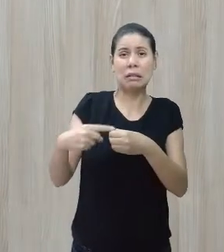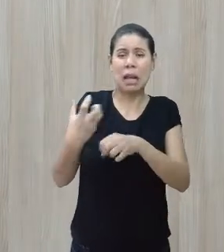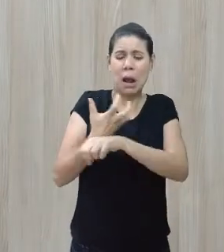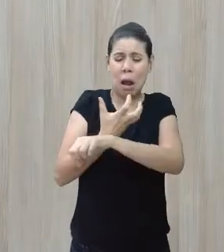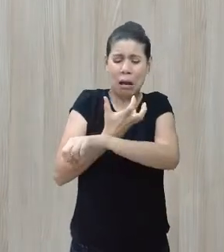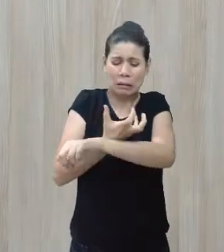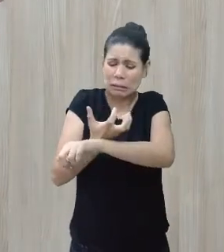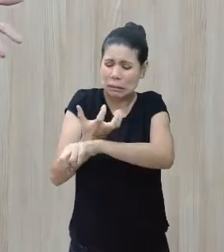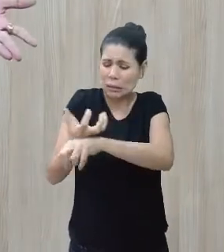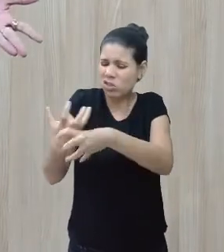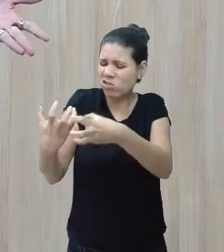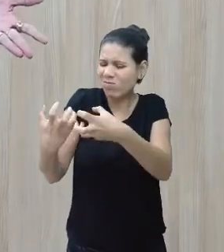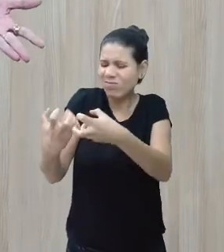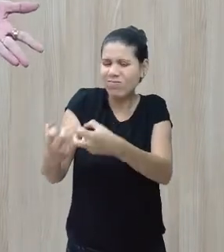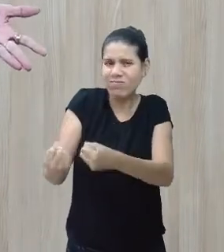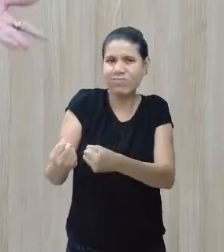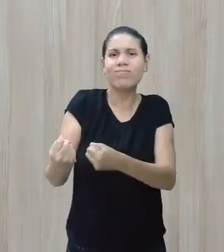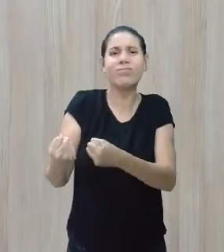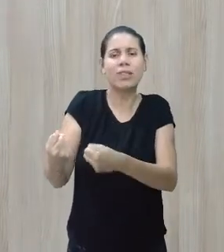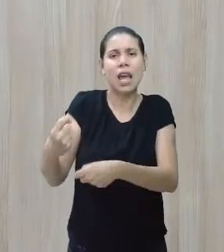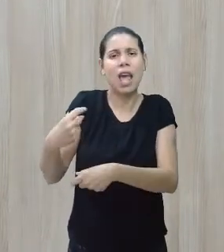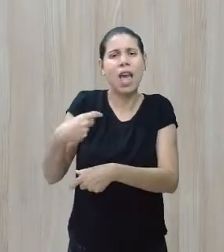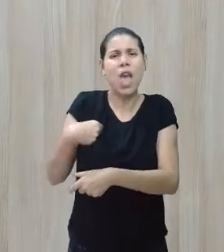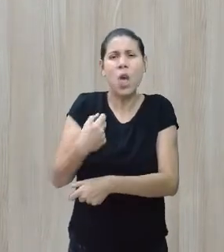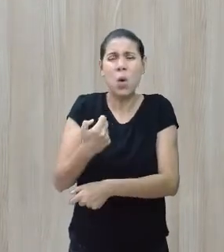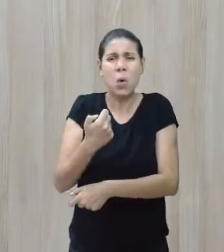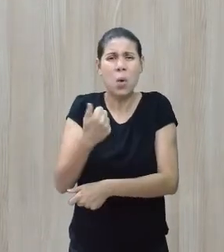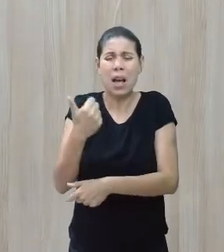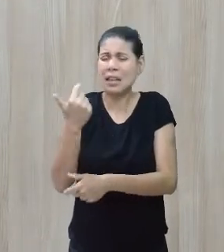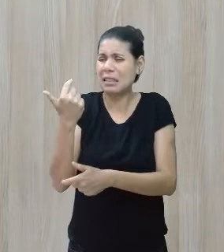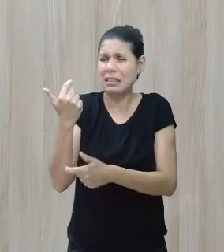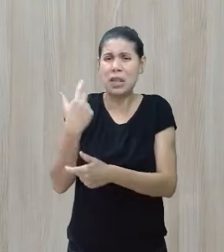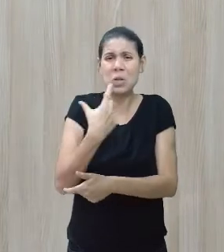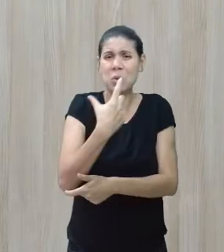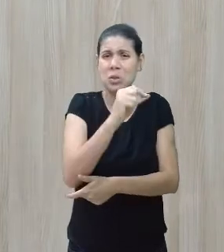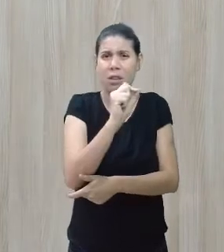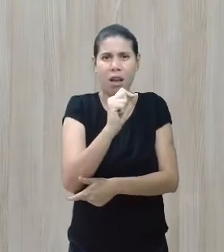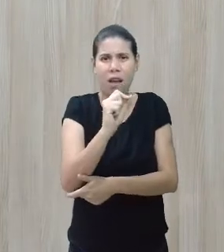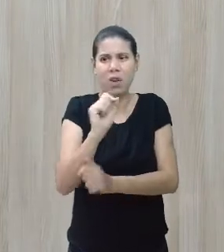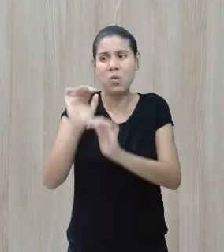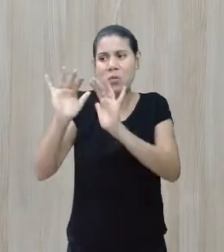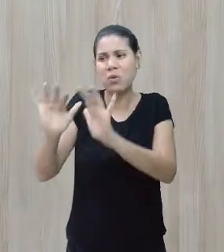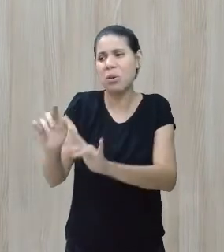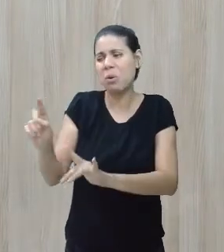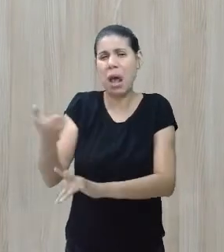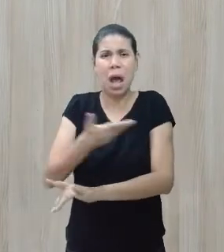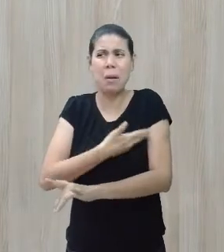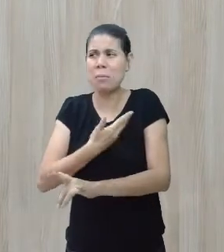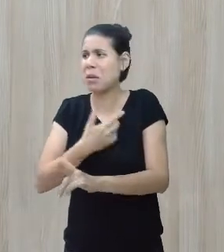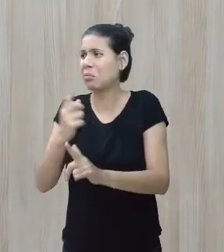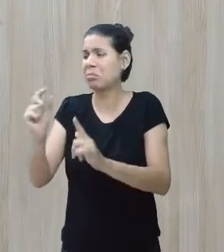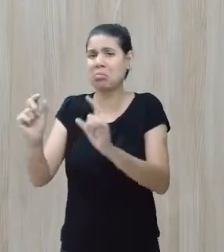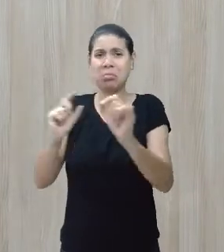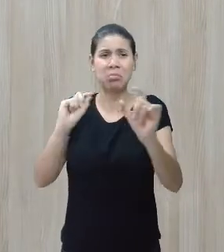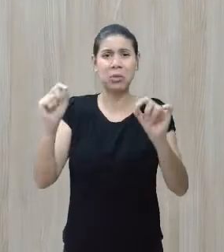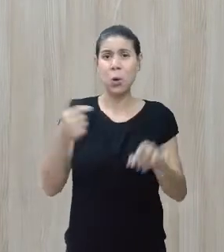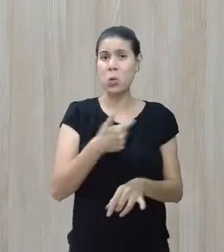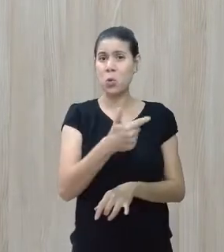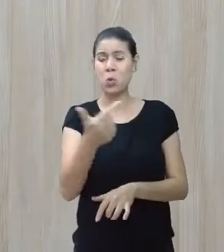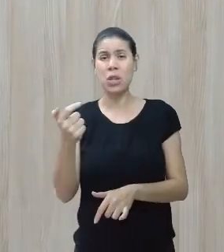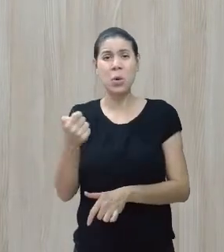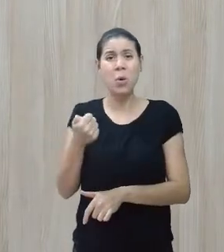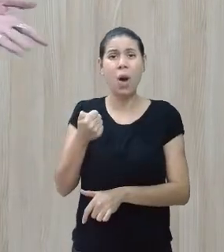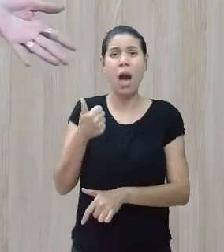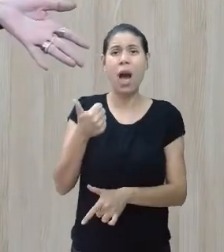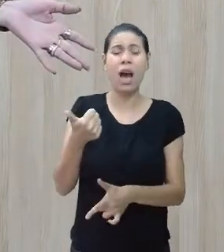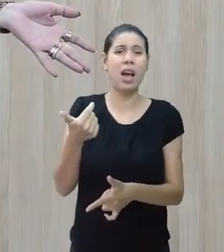da Caatinga e do Cerrado, eu quase não saio, eu quase não tenho amigo, eu quase que não